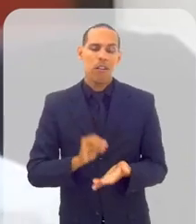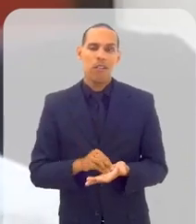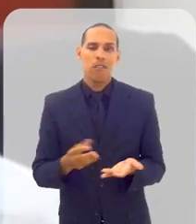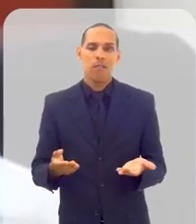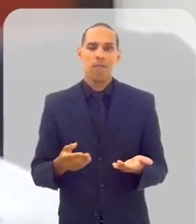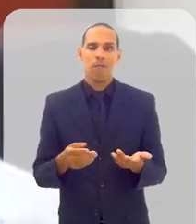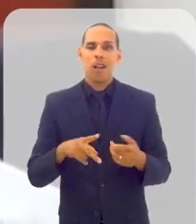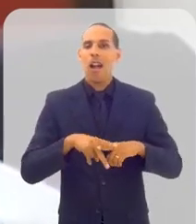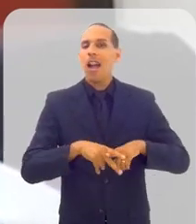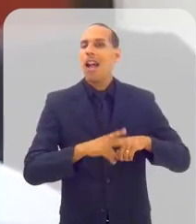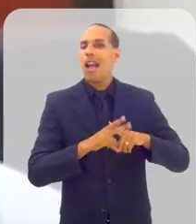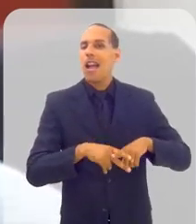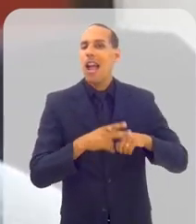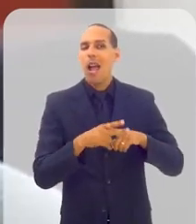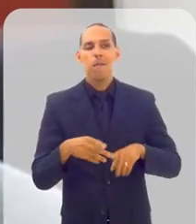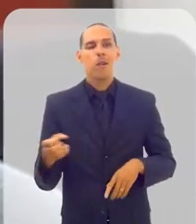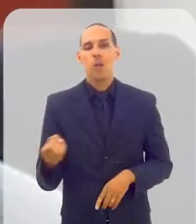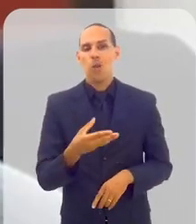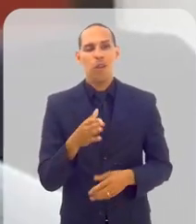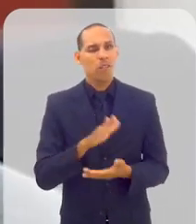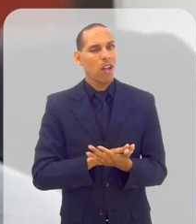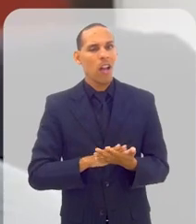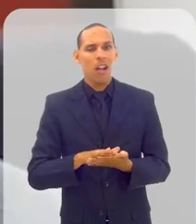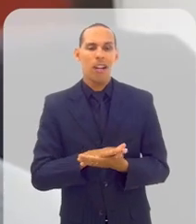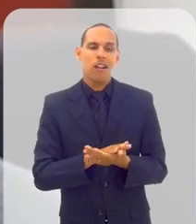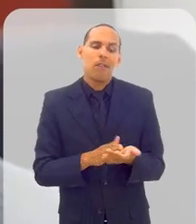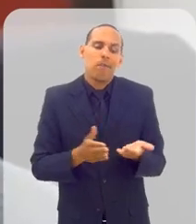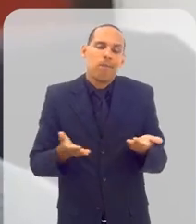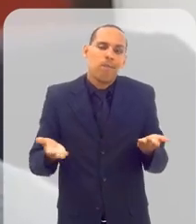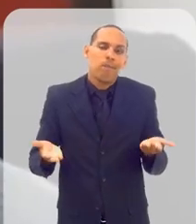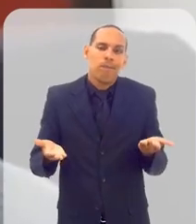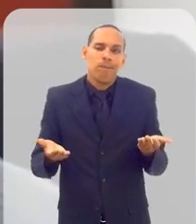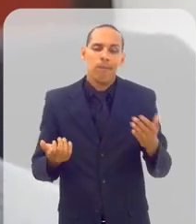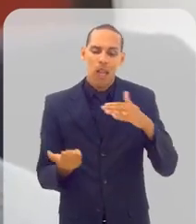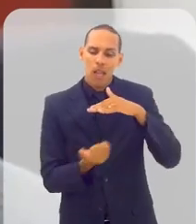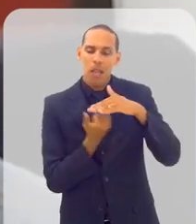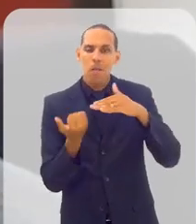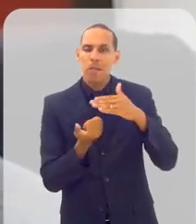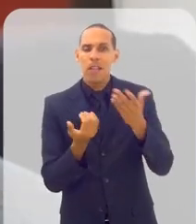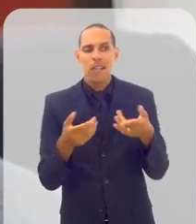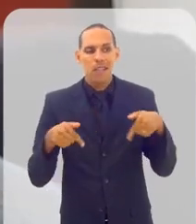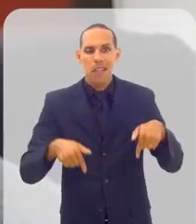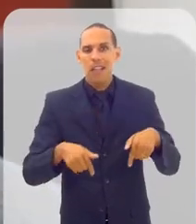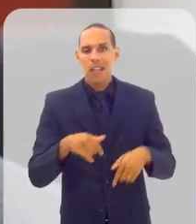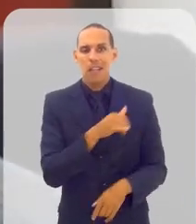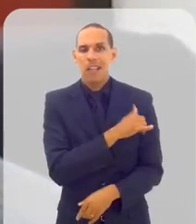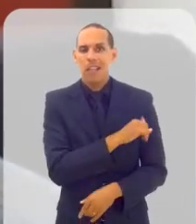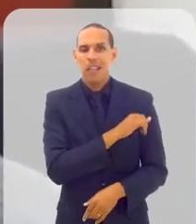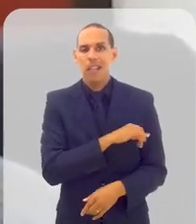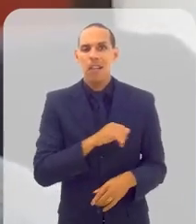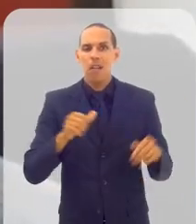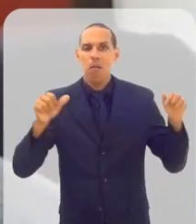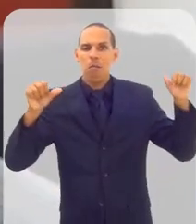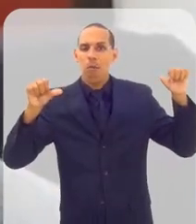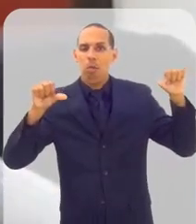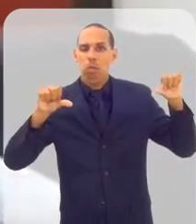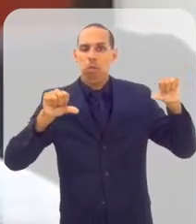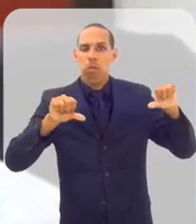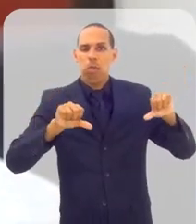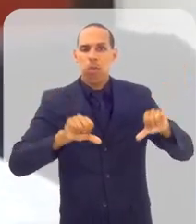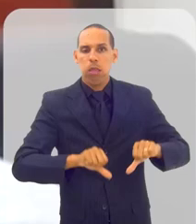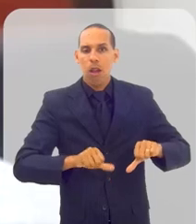Os equipamentos das empresas não são renovados e, com isso, o Rio de Janeiro, as empresas do Rio de Janeiro estão